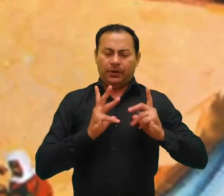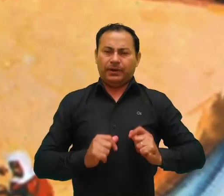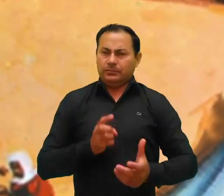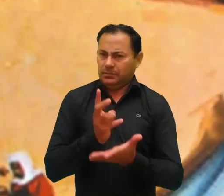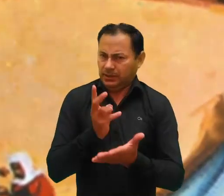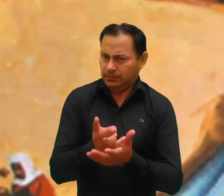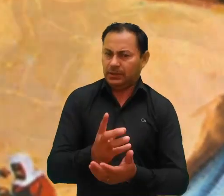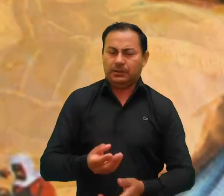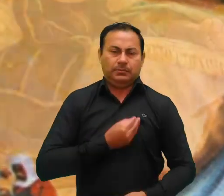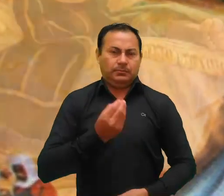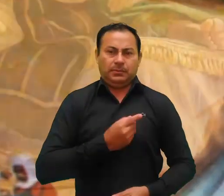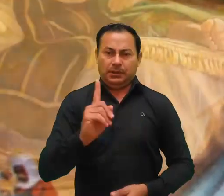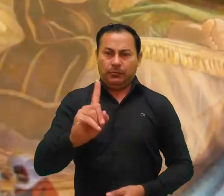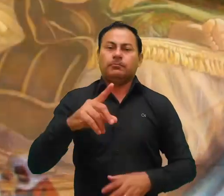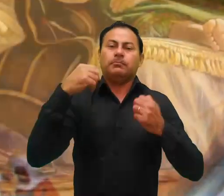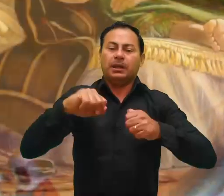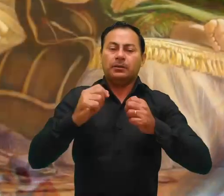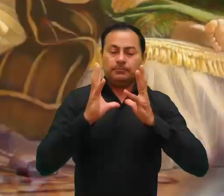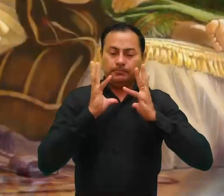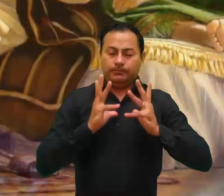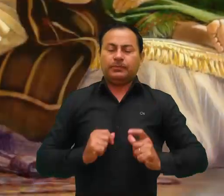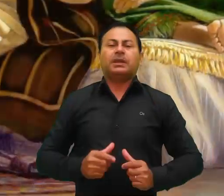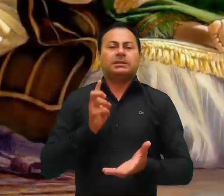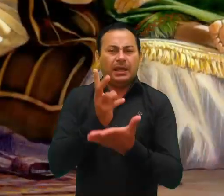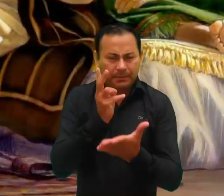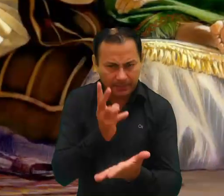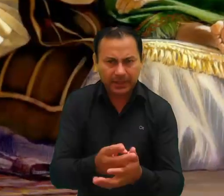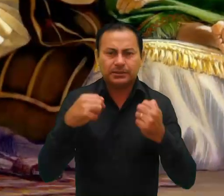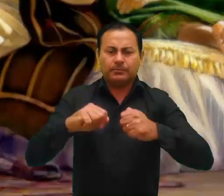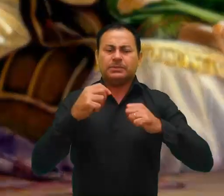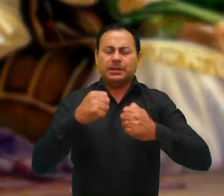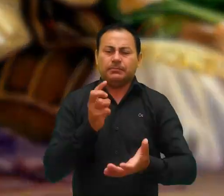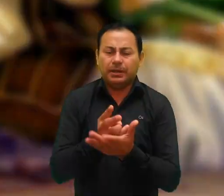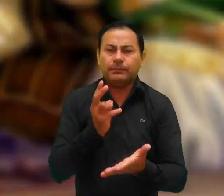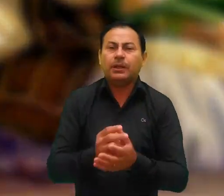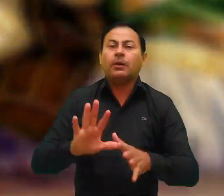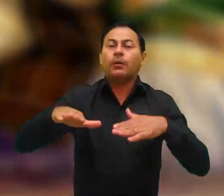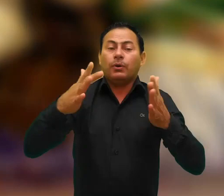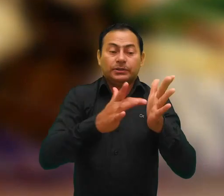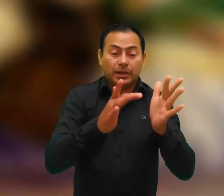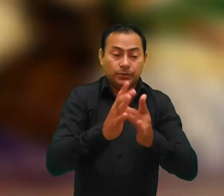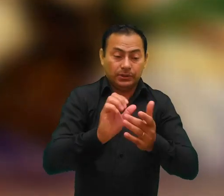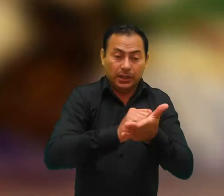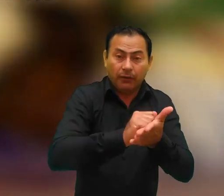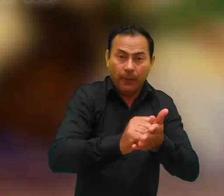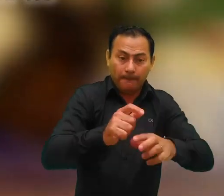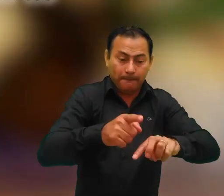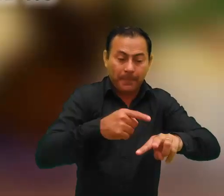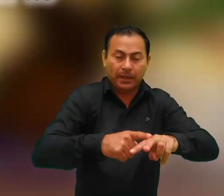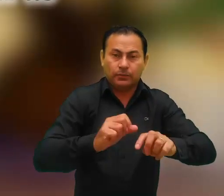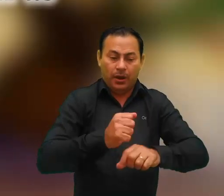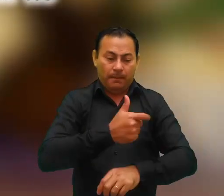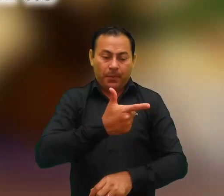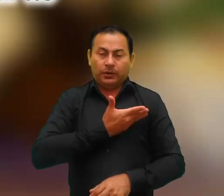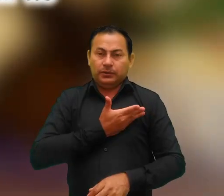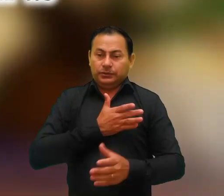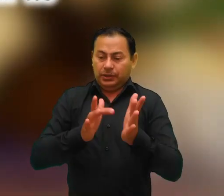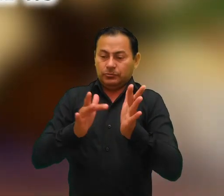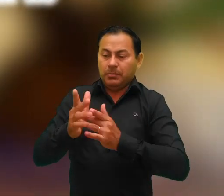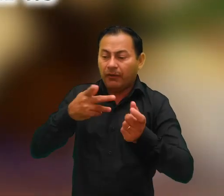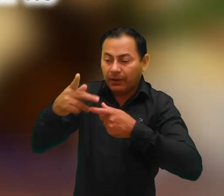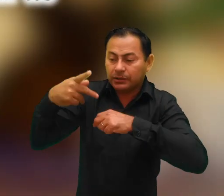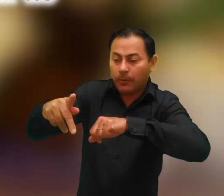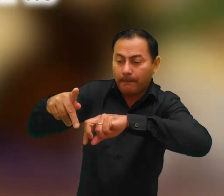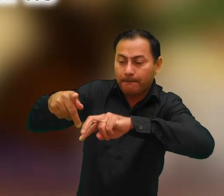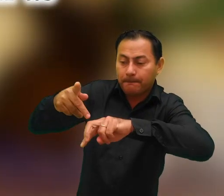nunca é permanente nesta vida. Precisamos de purificação contínua. Quando Jesus lavou os pés dos apóstolos, disse a Pedro: olha, se